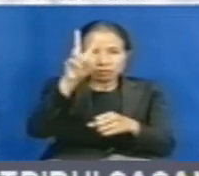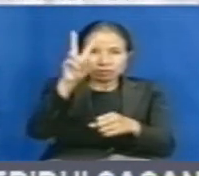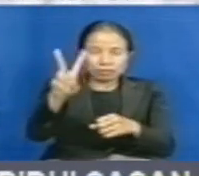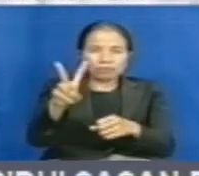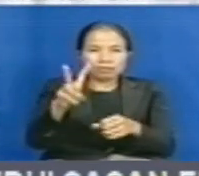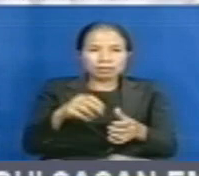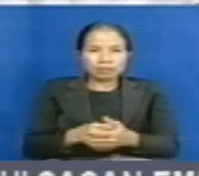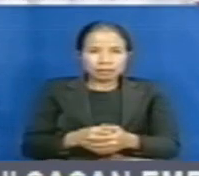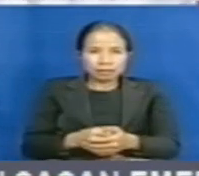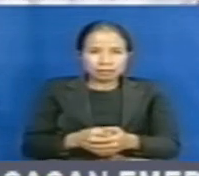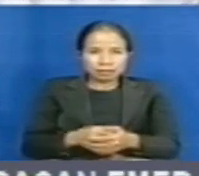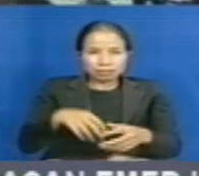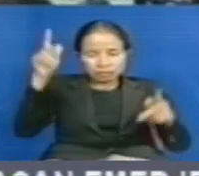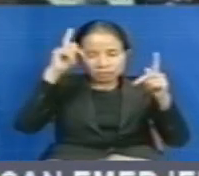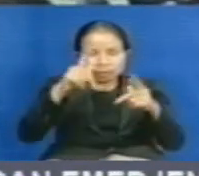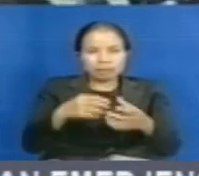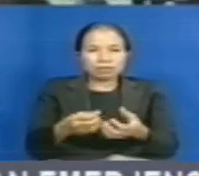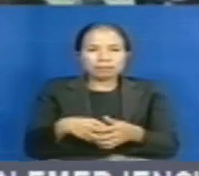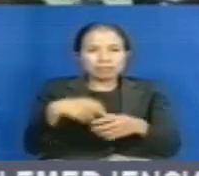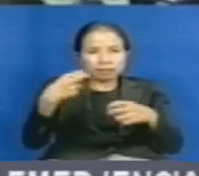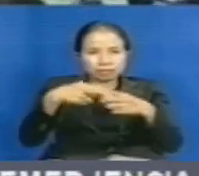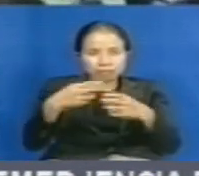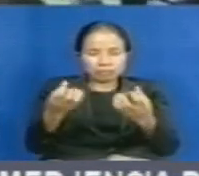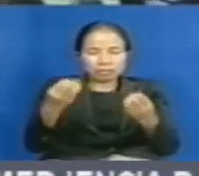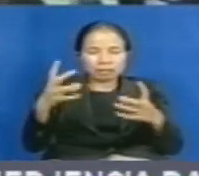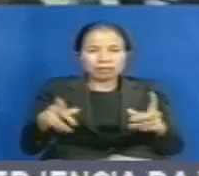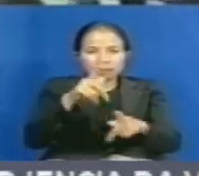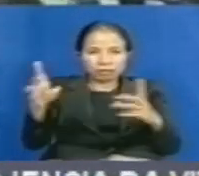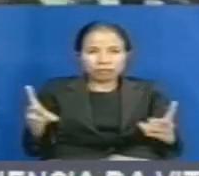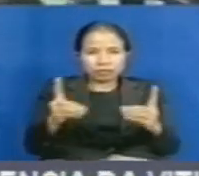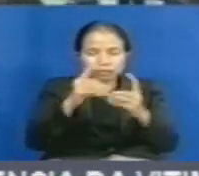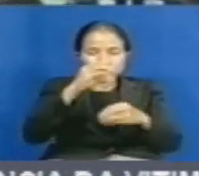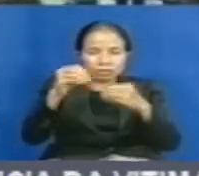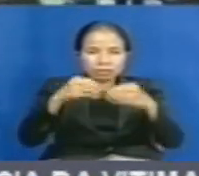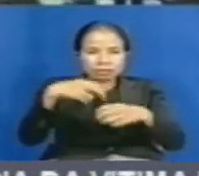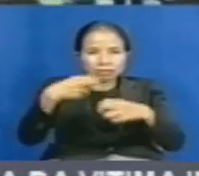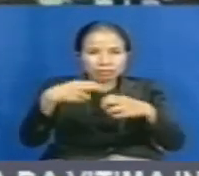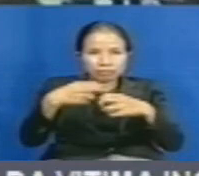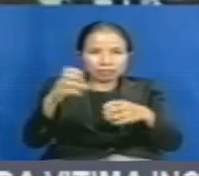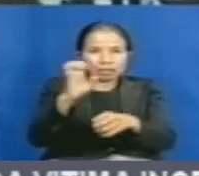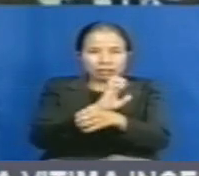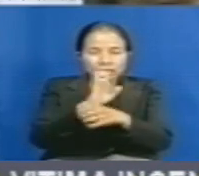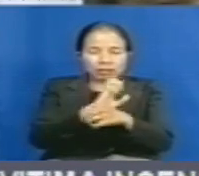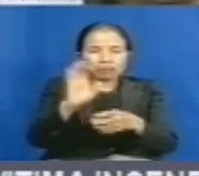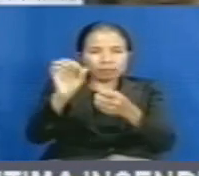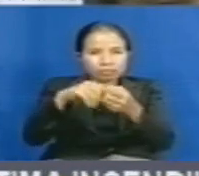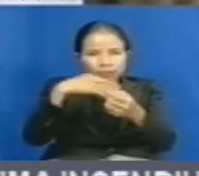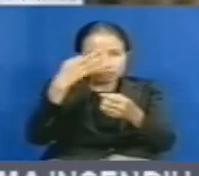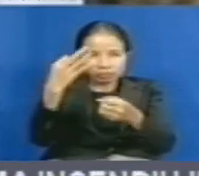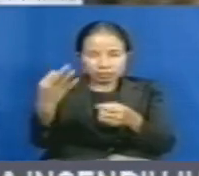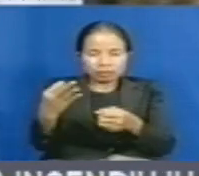ruanya larang. Situasi moruk barak maka povi enfrenta. Kona ba krisis ekonomia. Pandemia